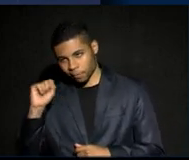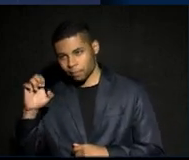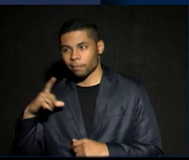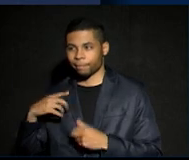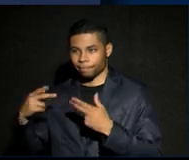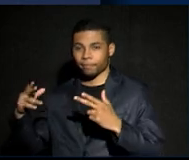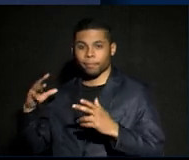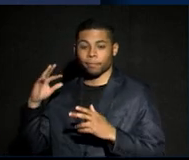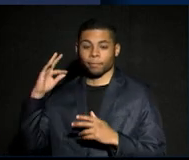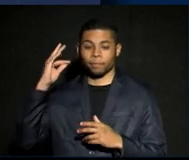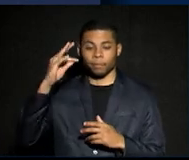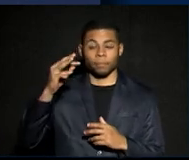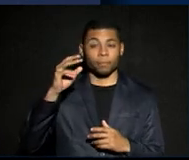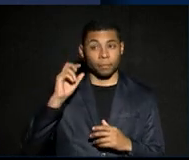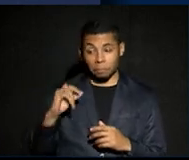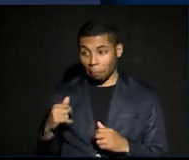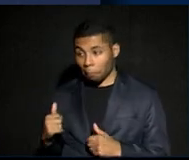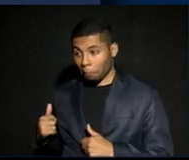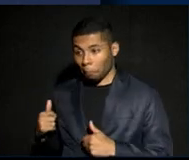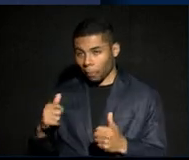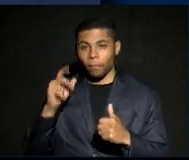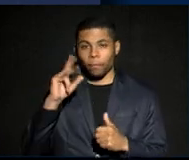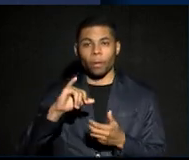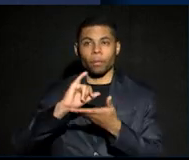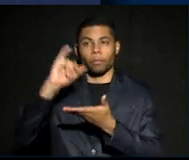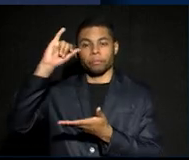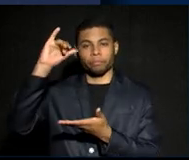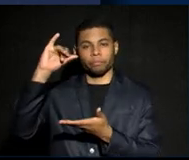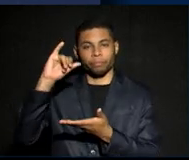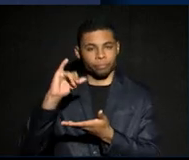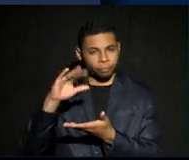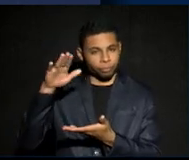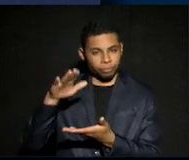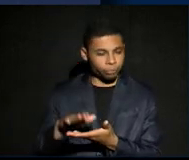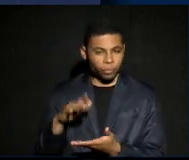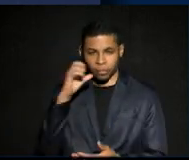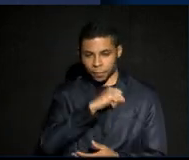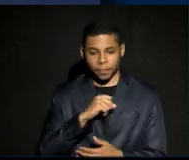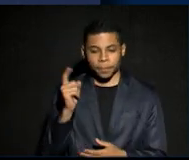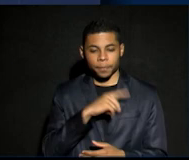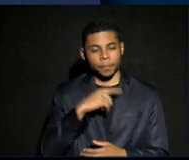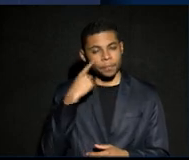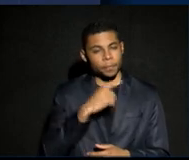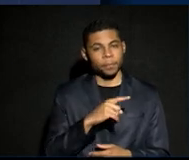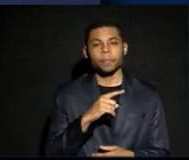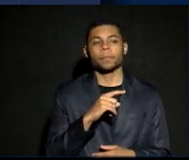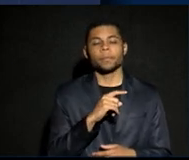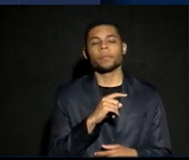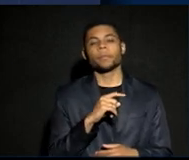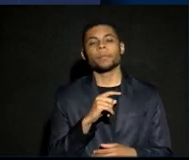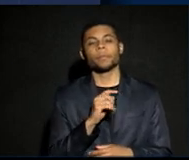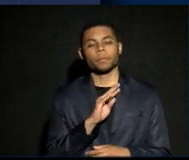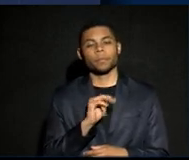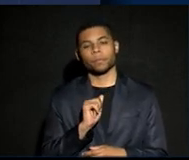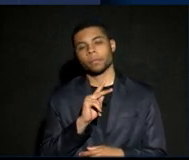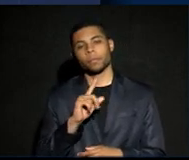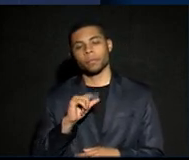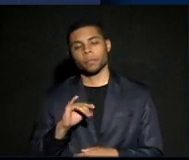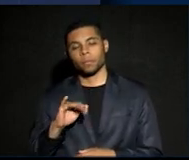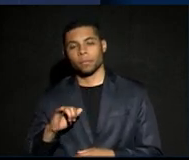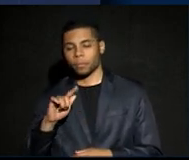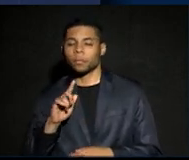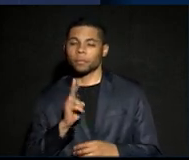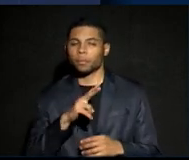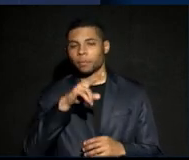isso vai gerar uma desinstalação rápida é muito eficiente a gente vai caminhar a gente objetiva nem foi Gisele ele converte